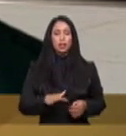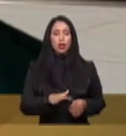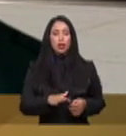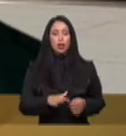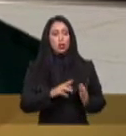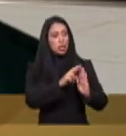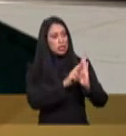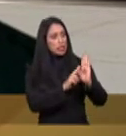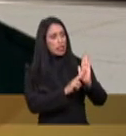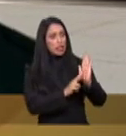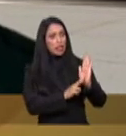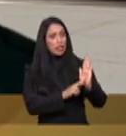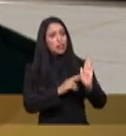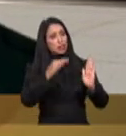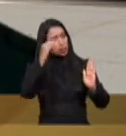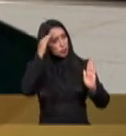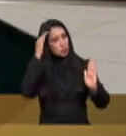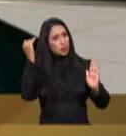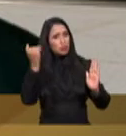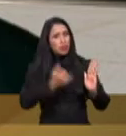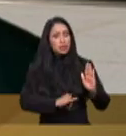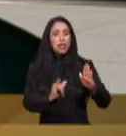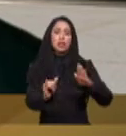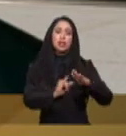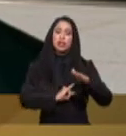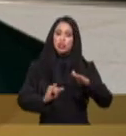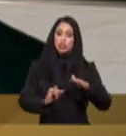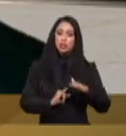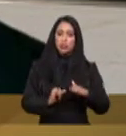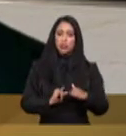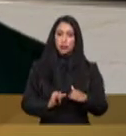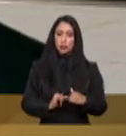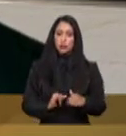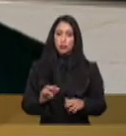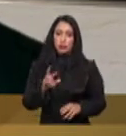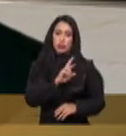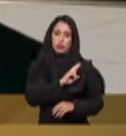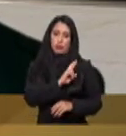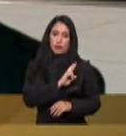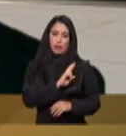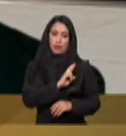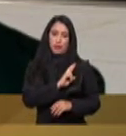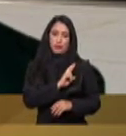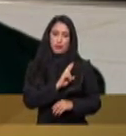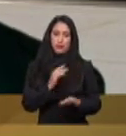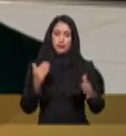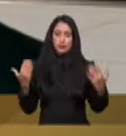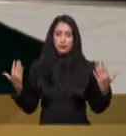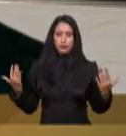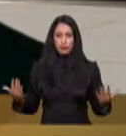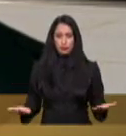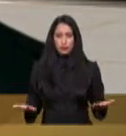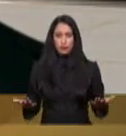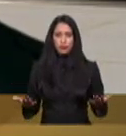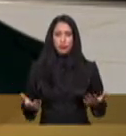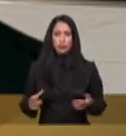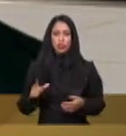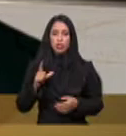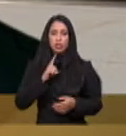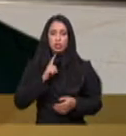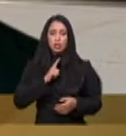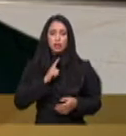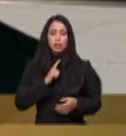jogo e às instituições responsáveis por elas. Nada mais, nada menos, houve a invasão